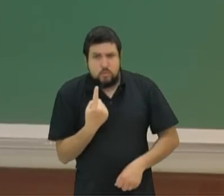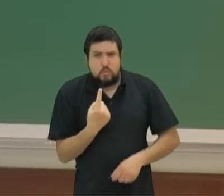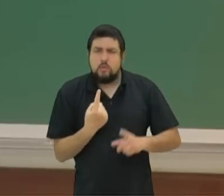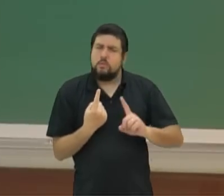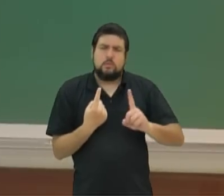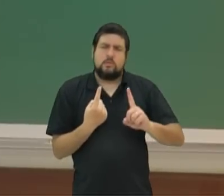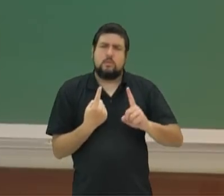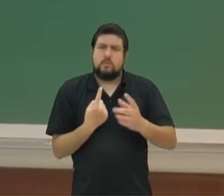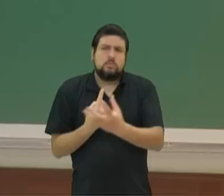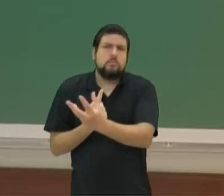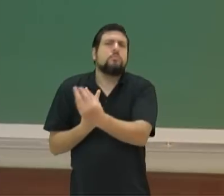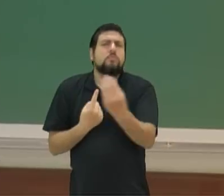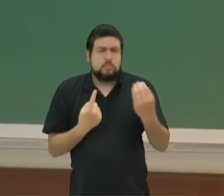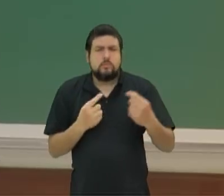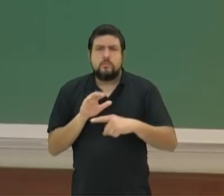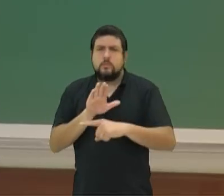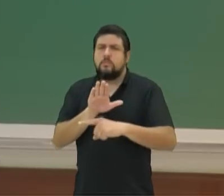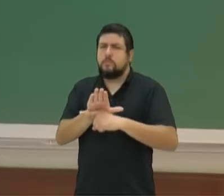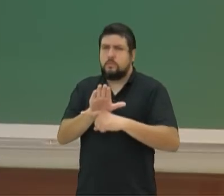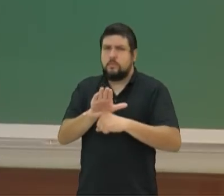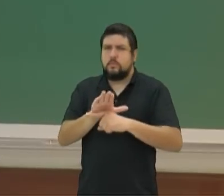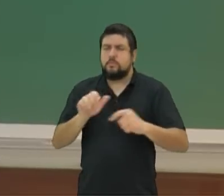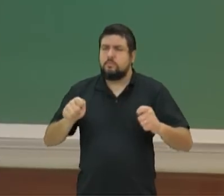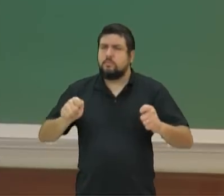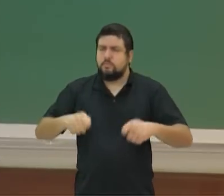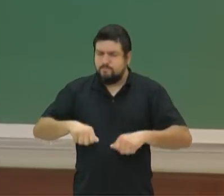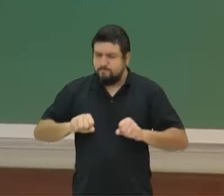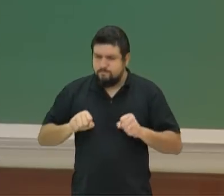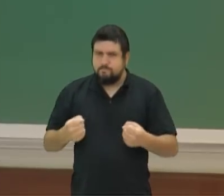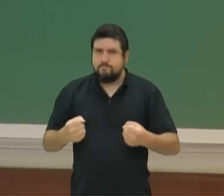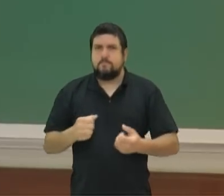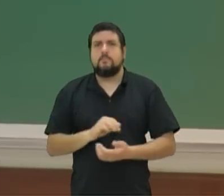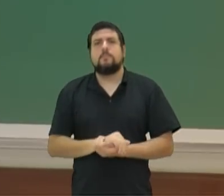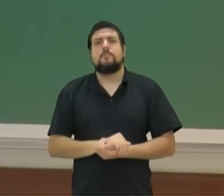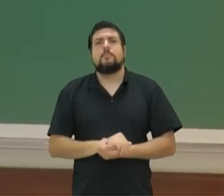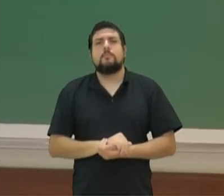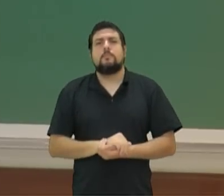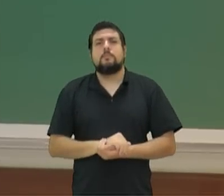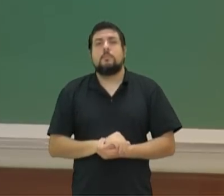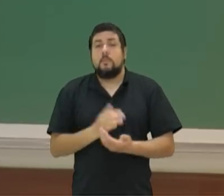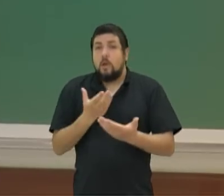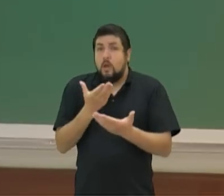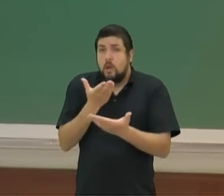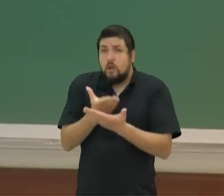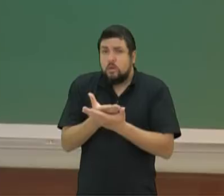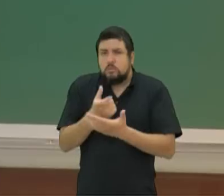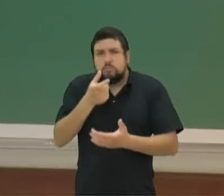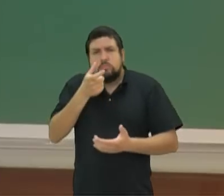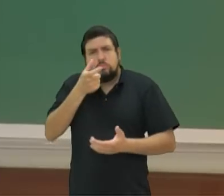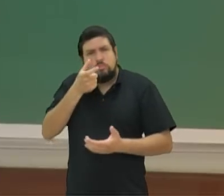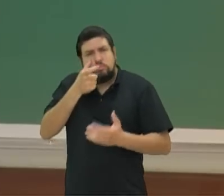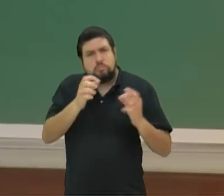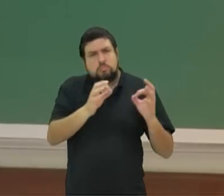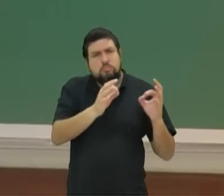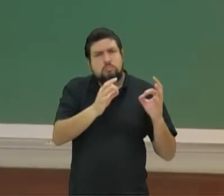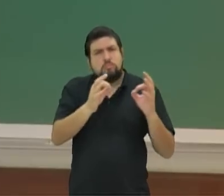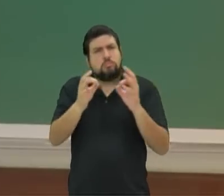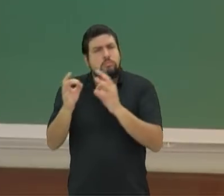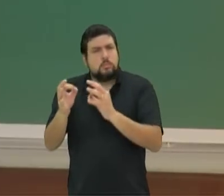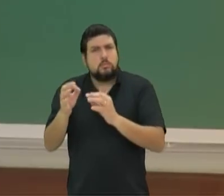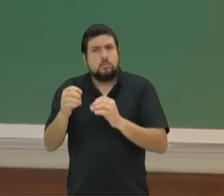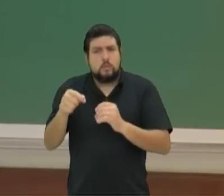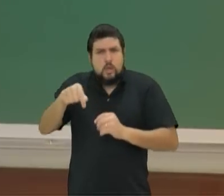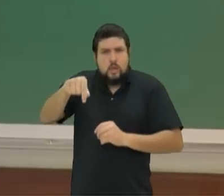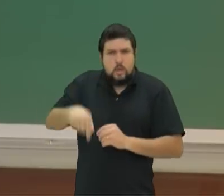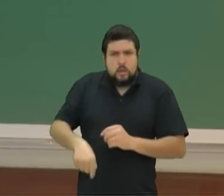te ajudar, então se dedique que tudo vai funcionar. Assista às videoaulas, nós estamos aqui gravando essas aulas com